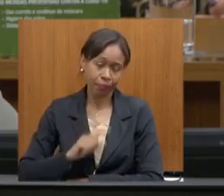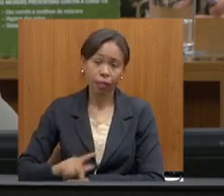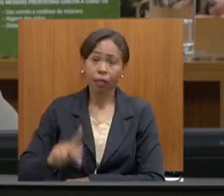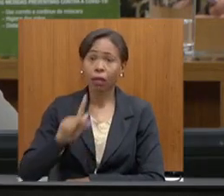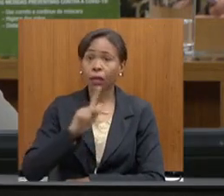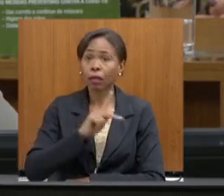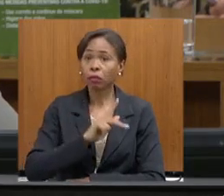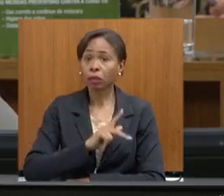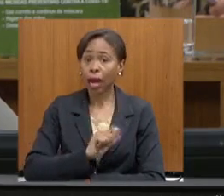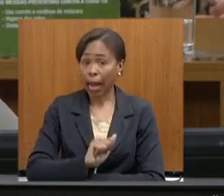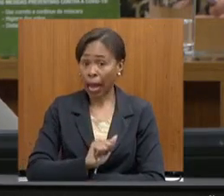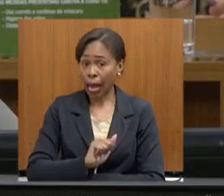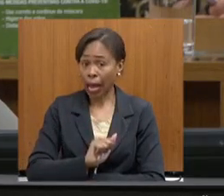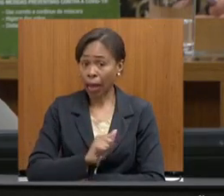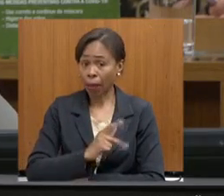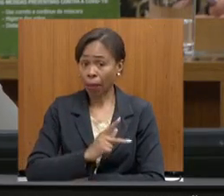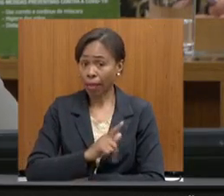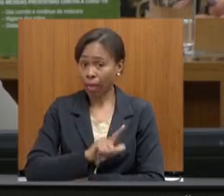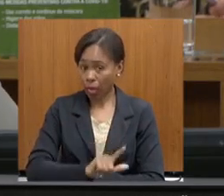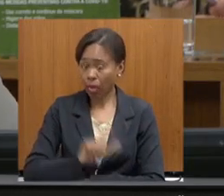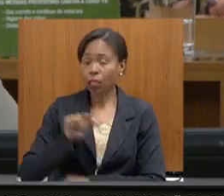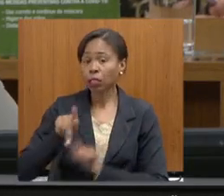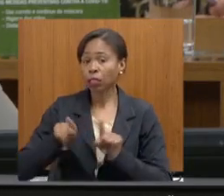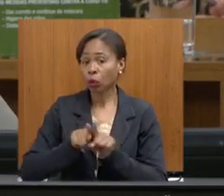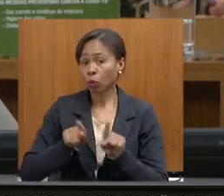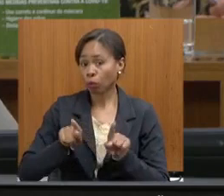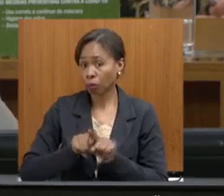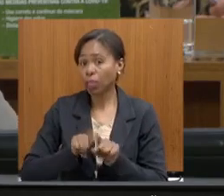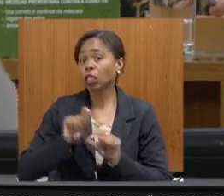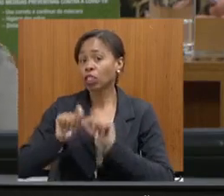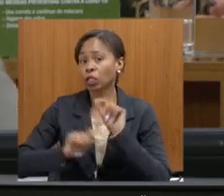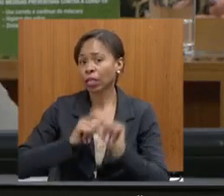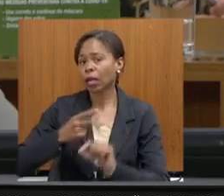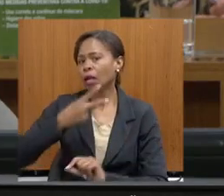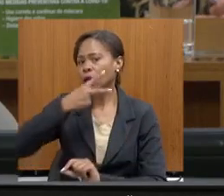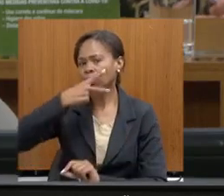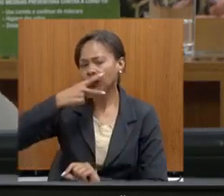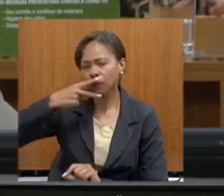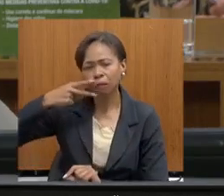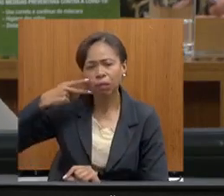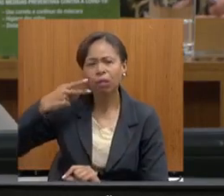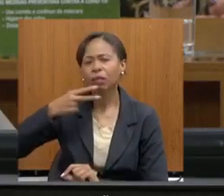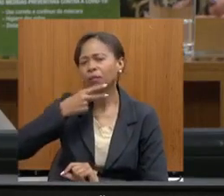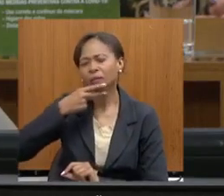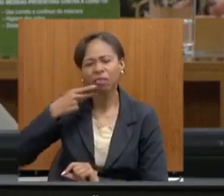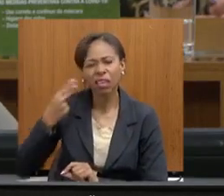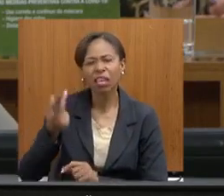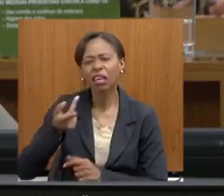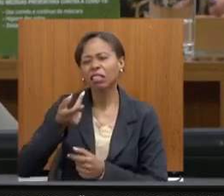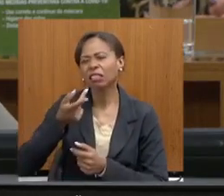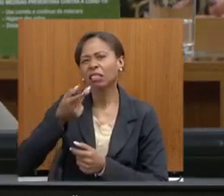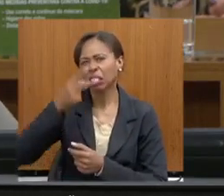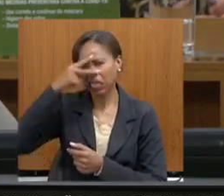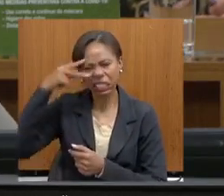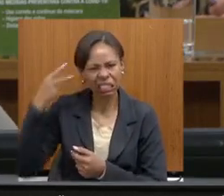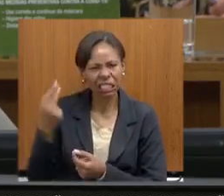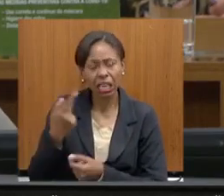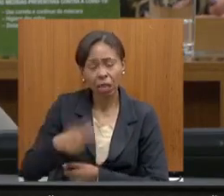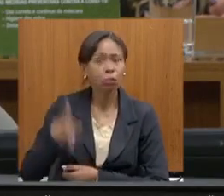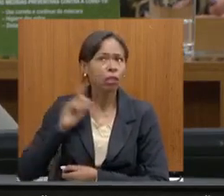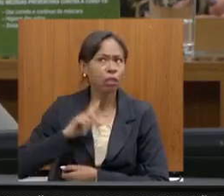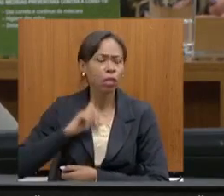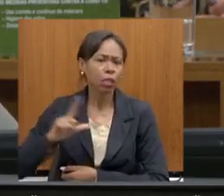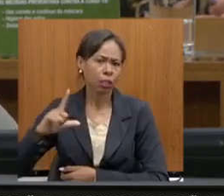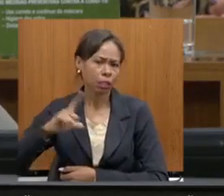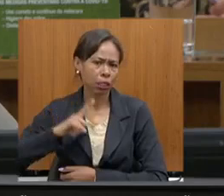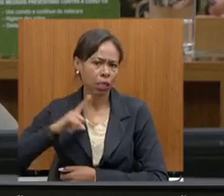PM diz lingerie de São João da Manteninha né Lembrando que lingerie Minas Gerais tem Juruá é uma cidade de 10